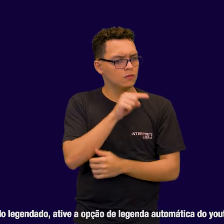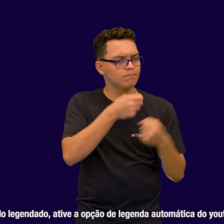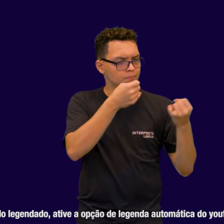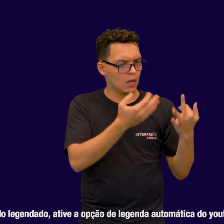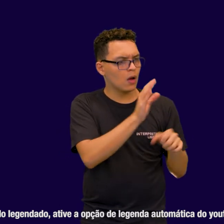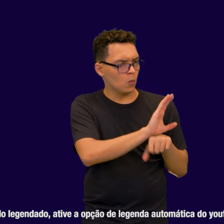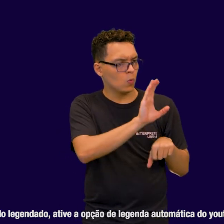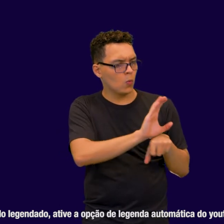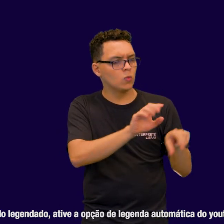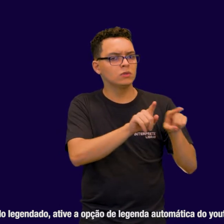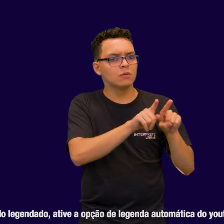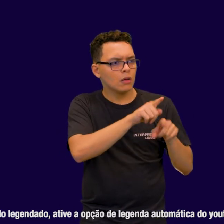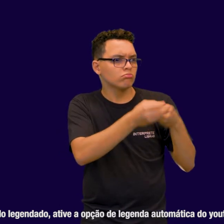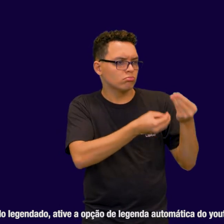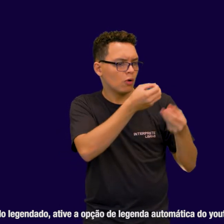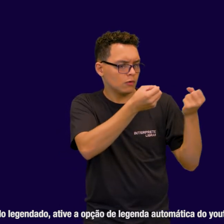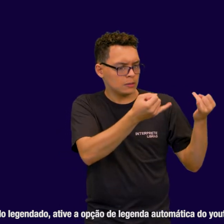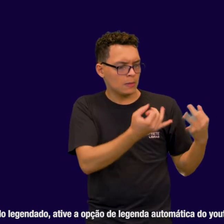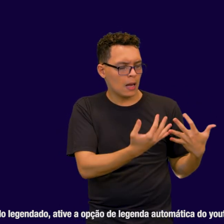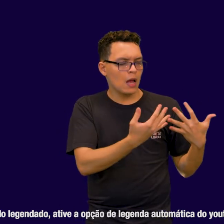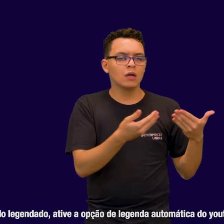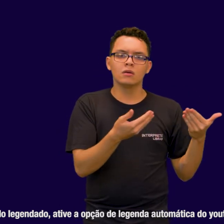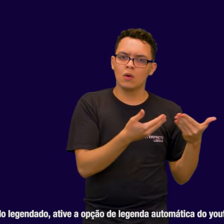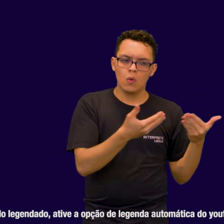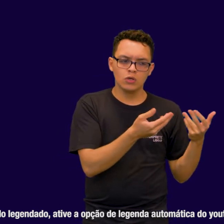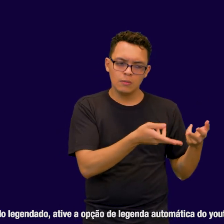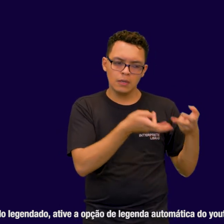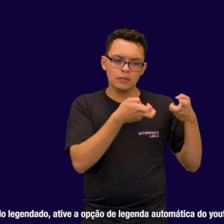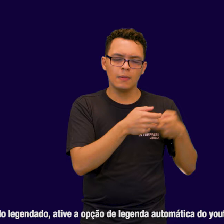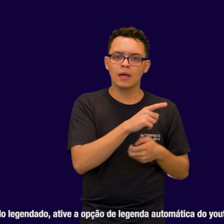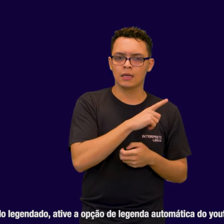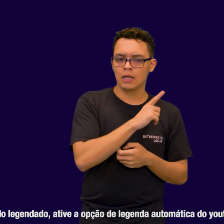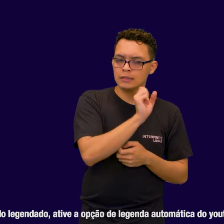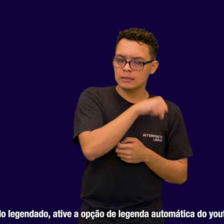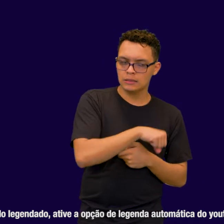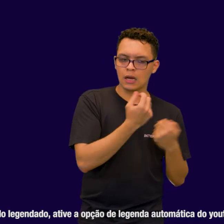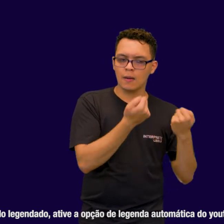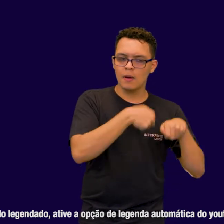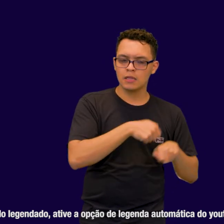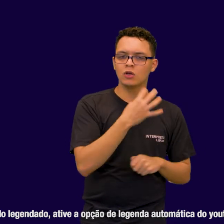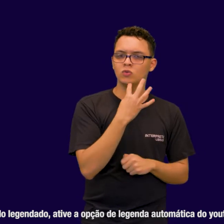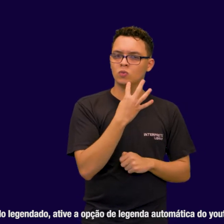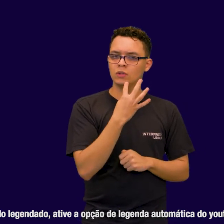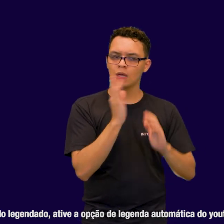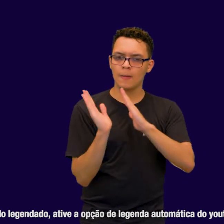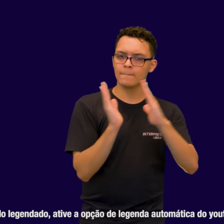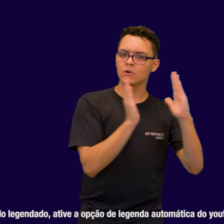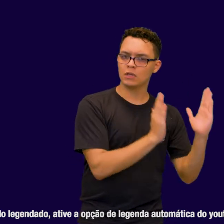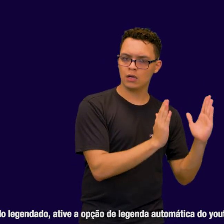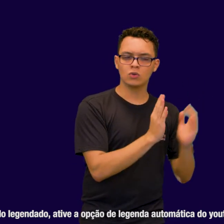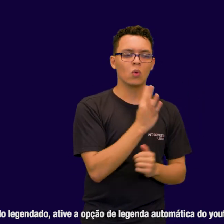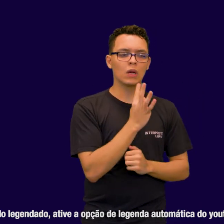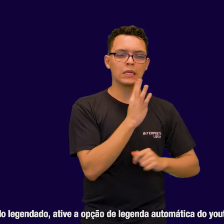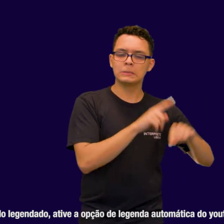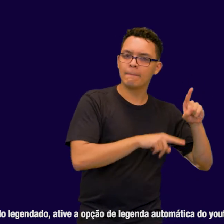até a forma como você vai conduzir, que mostra que hoje em dia existe inclusive essa necessidade de se conhecer o processo, de se conhecer